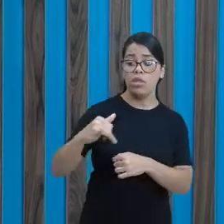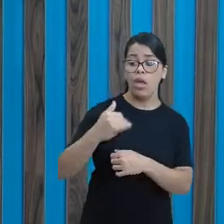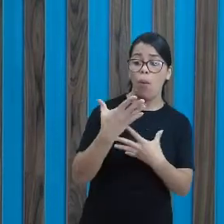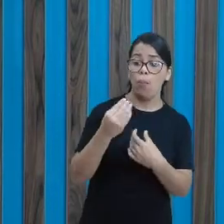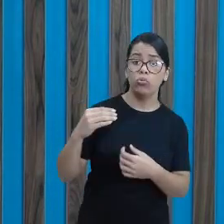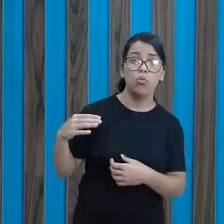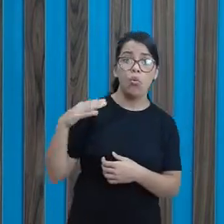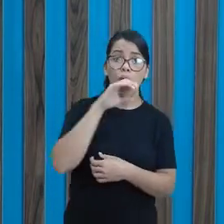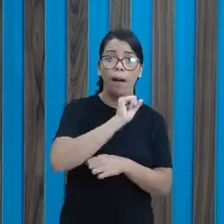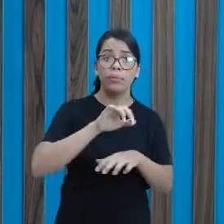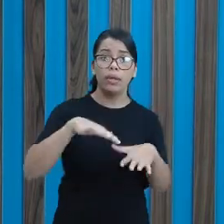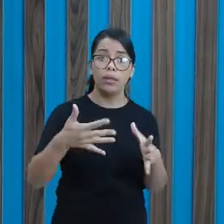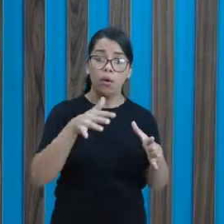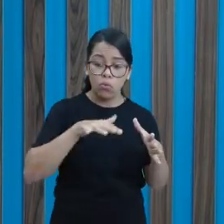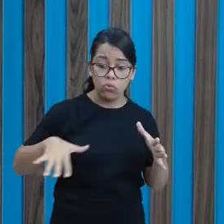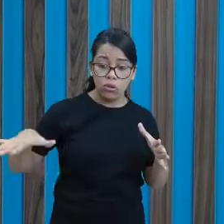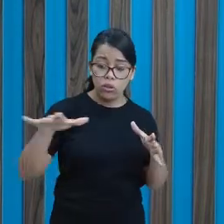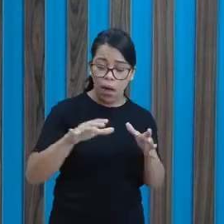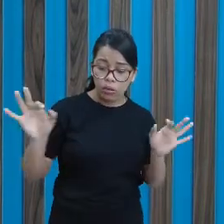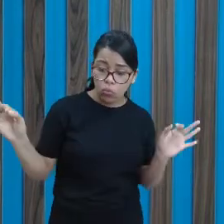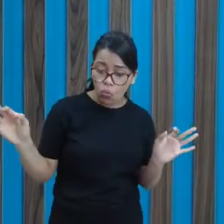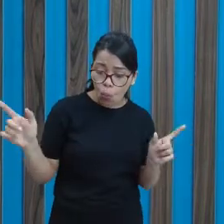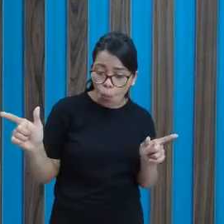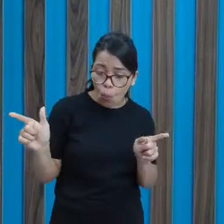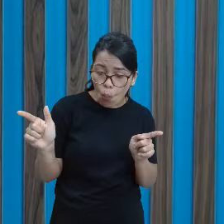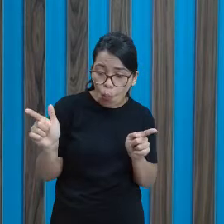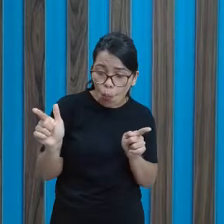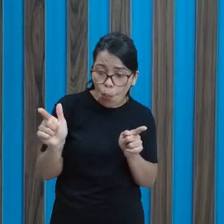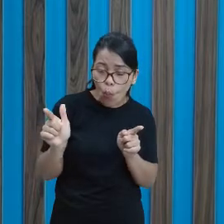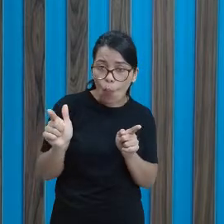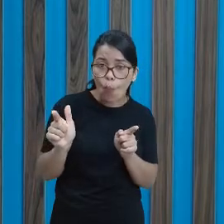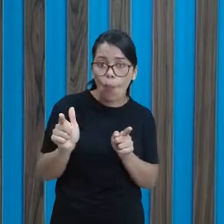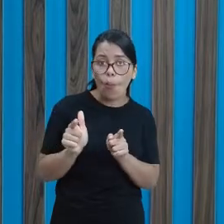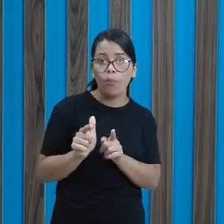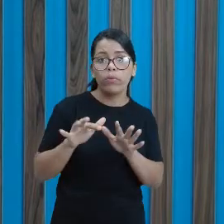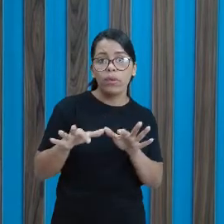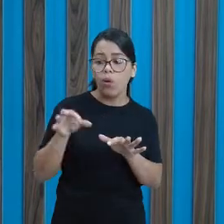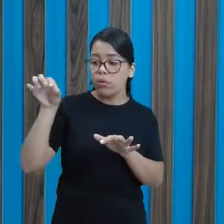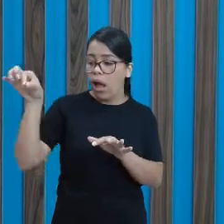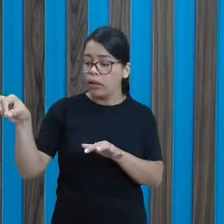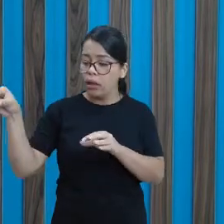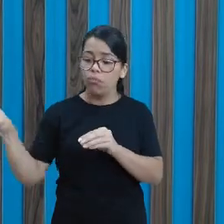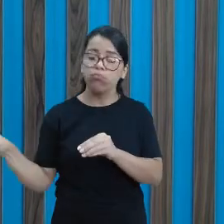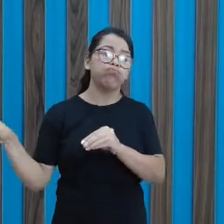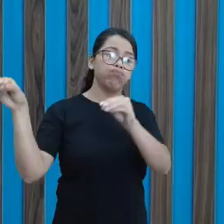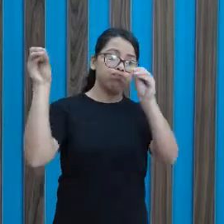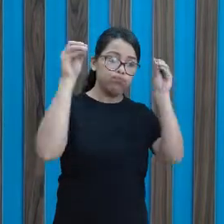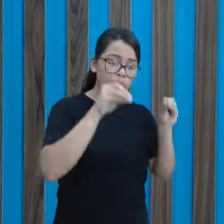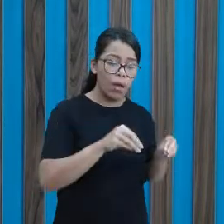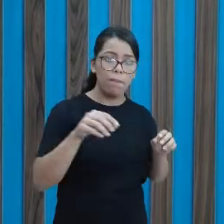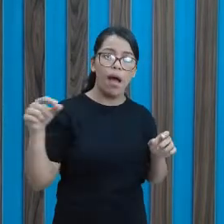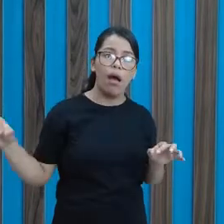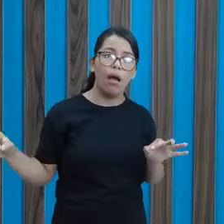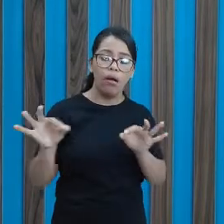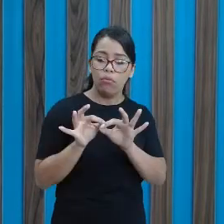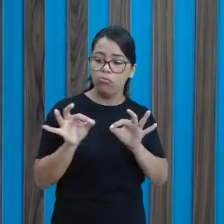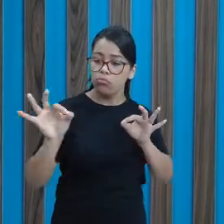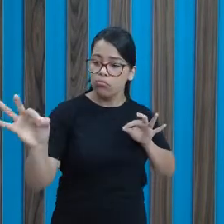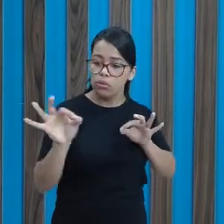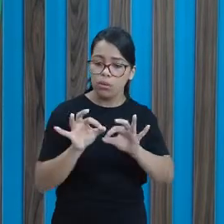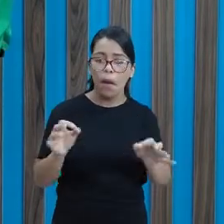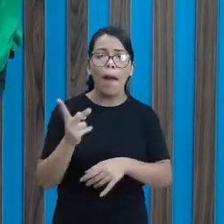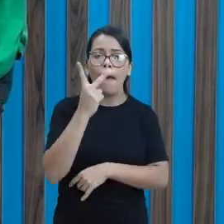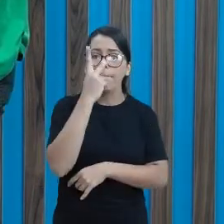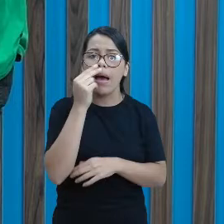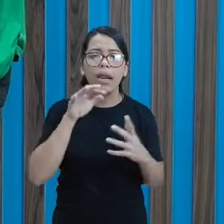ficam menores ainda. A locomoção de um lugar para o outro começa a diminuir. É como se o planeta estivesse ficando menor. E